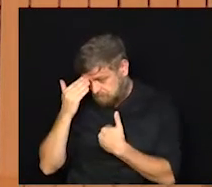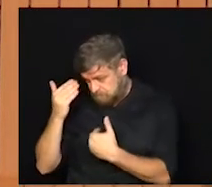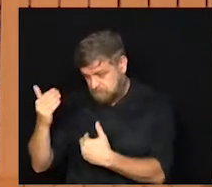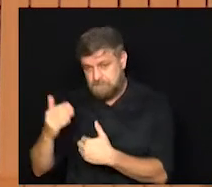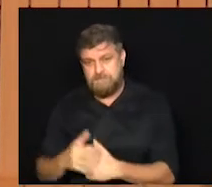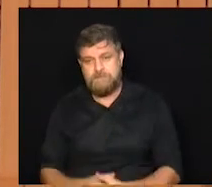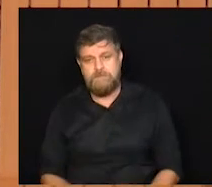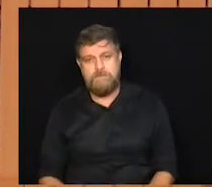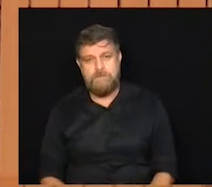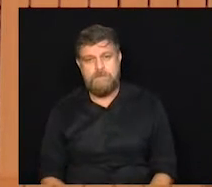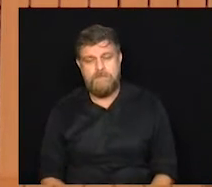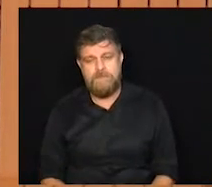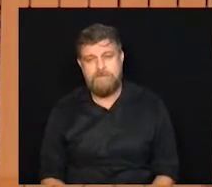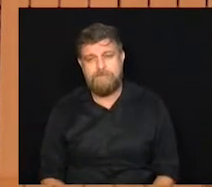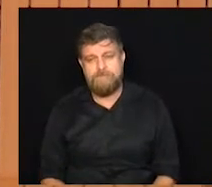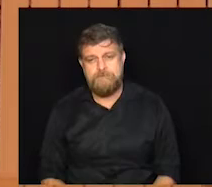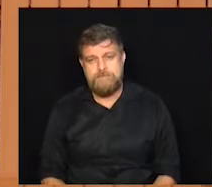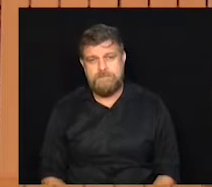gente.